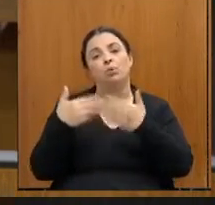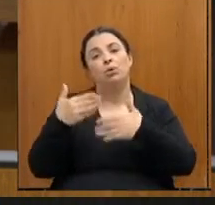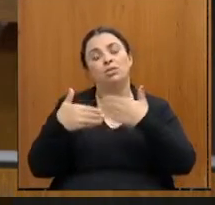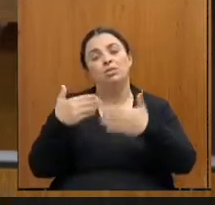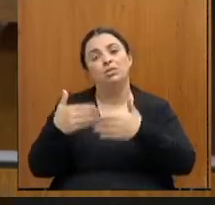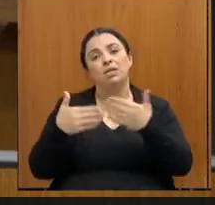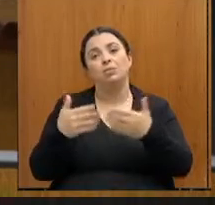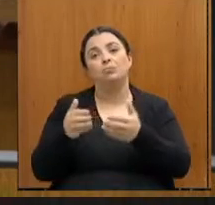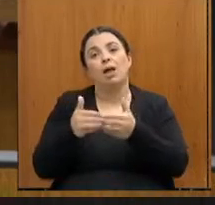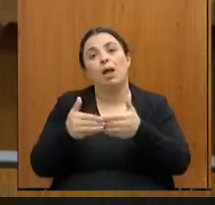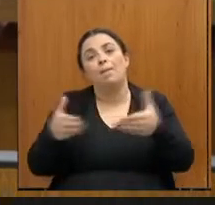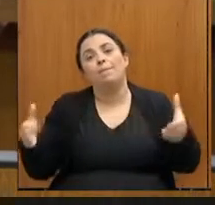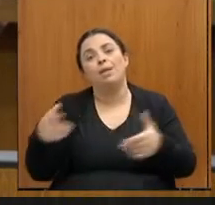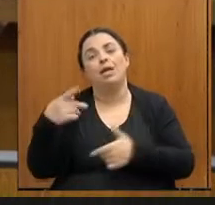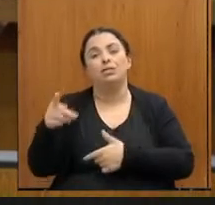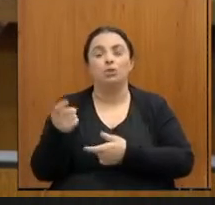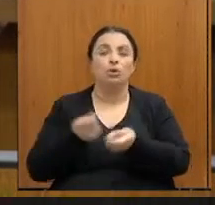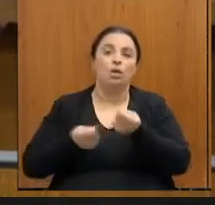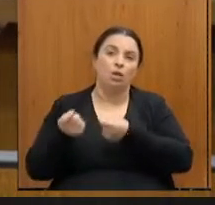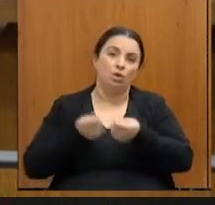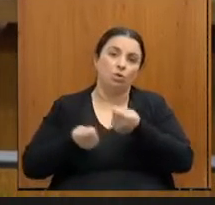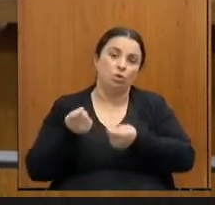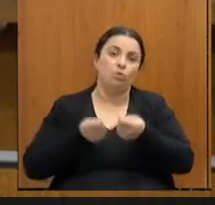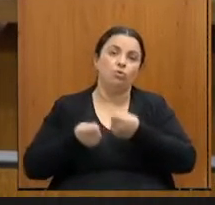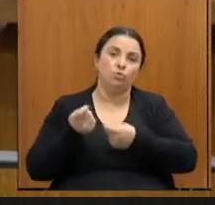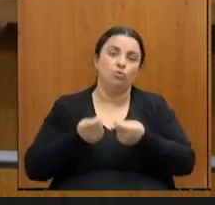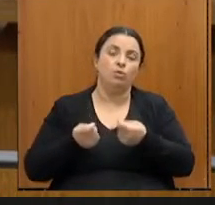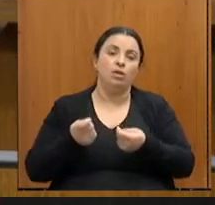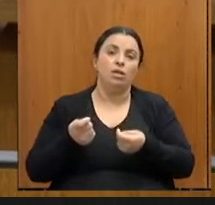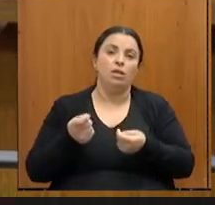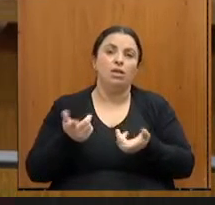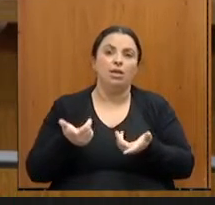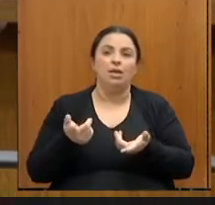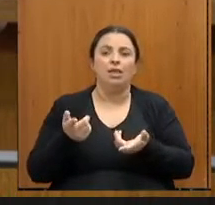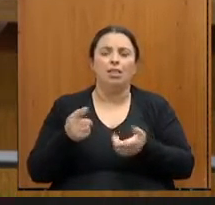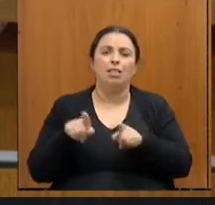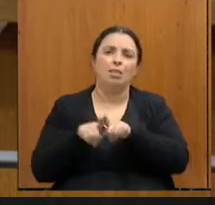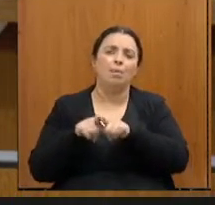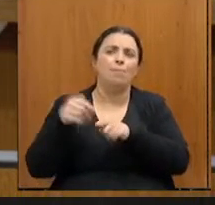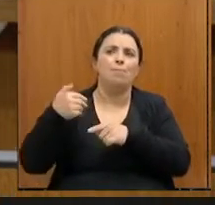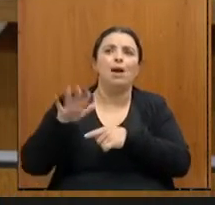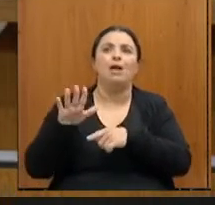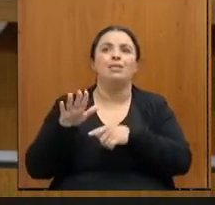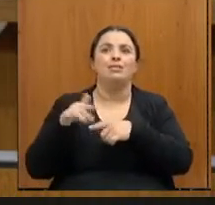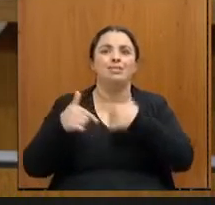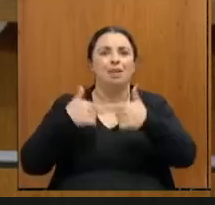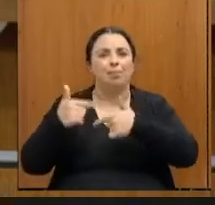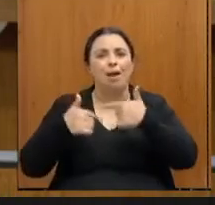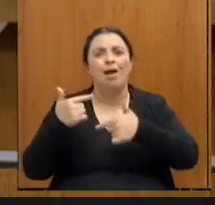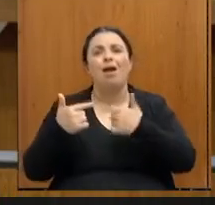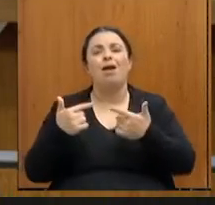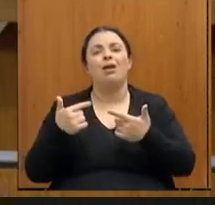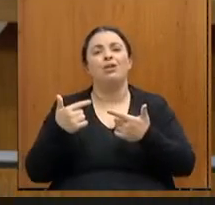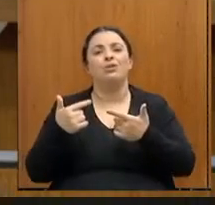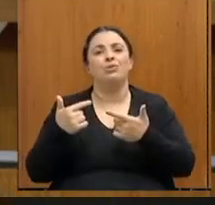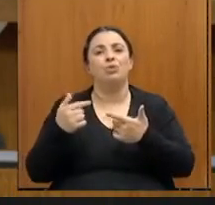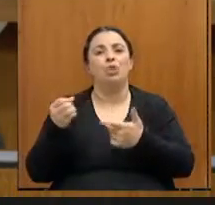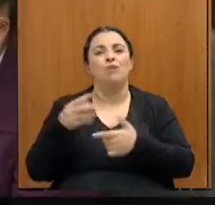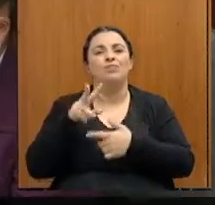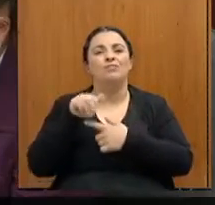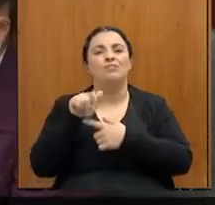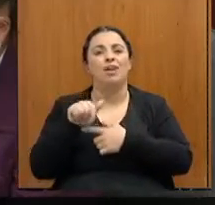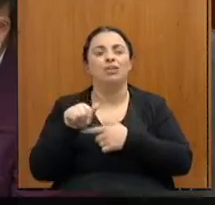para que esse negócio efetivamente tenha a energia e gera empregos para o estado a e